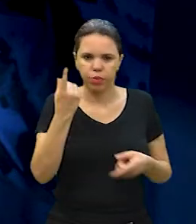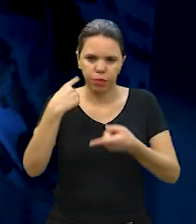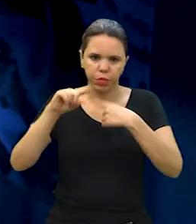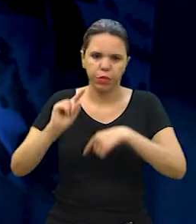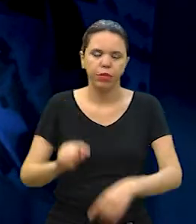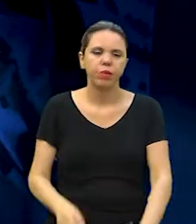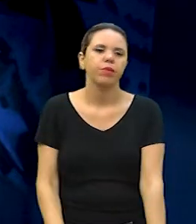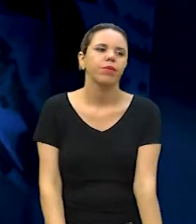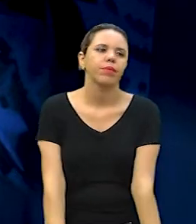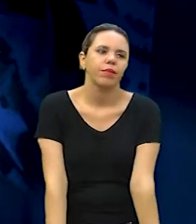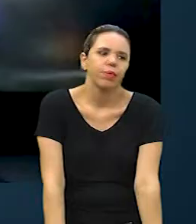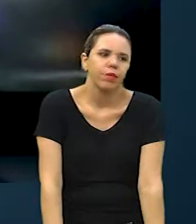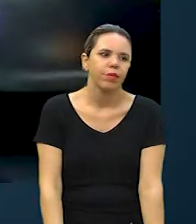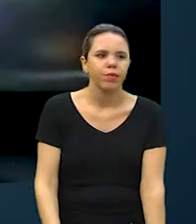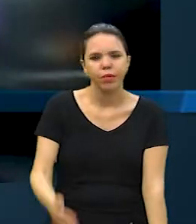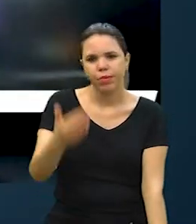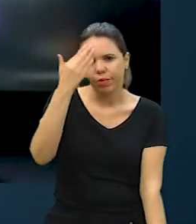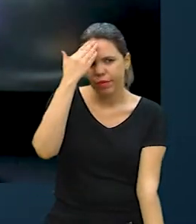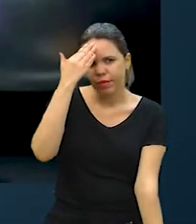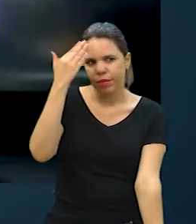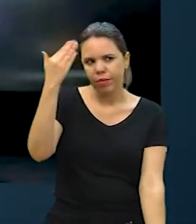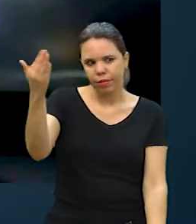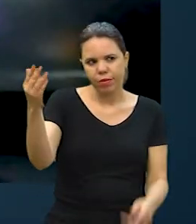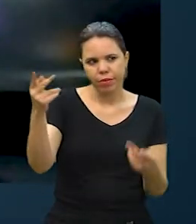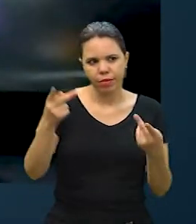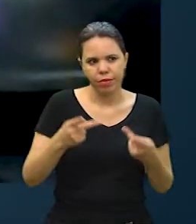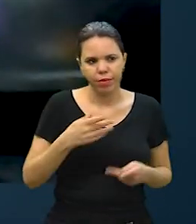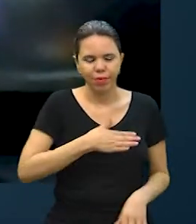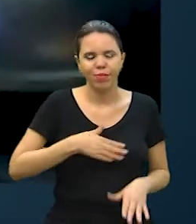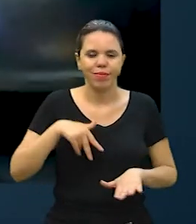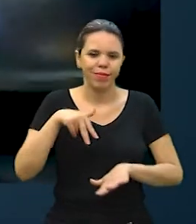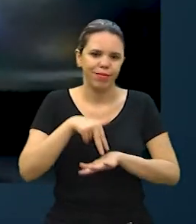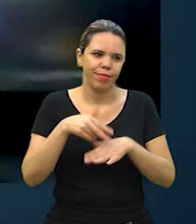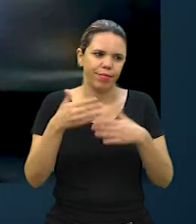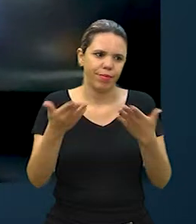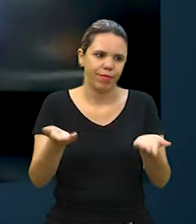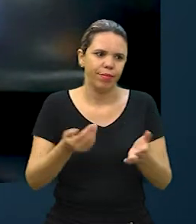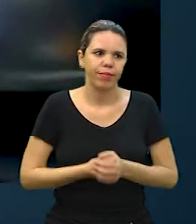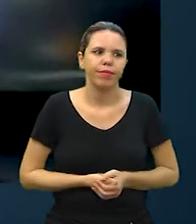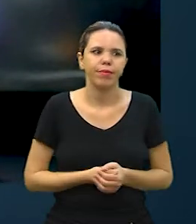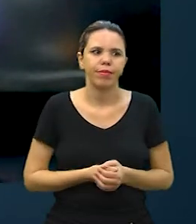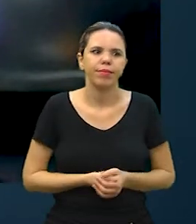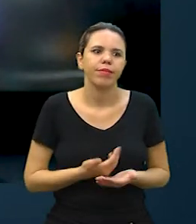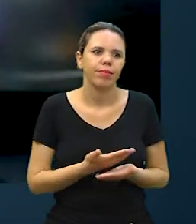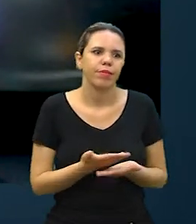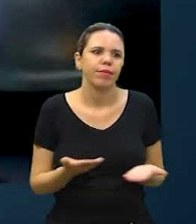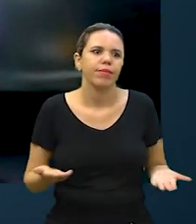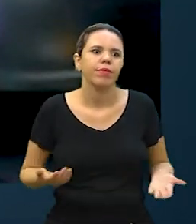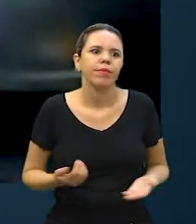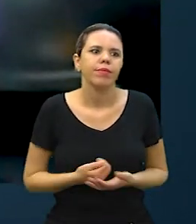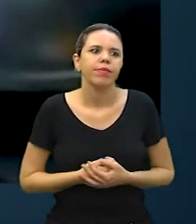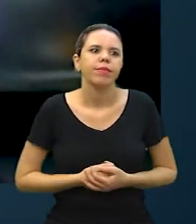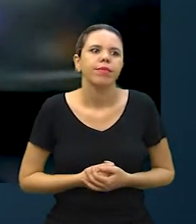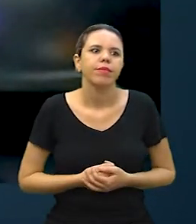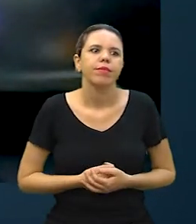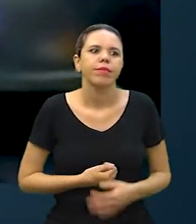uma jornada de sucesso. Então, muito obrigado pelo convite, é um prazer estar aí com